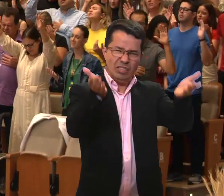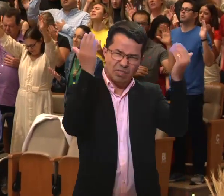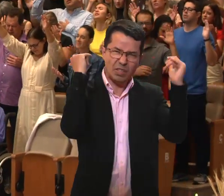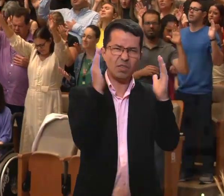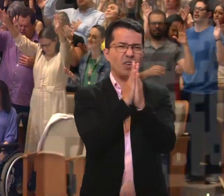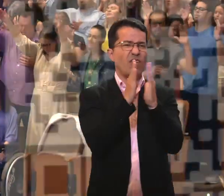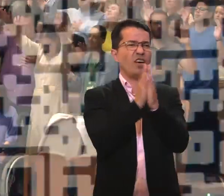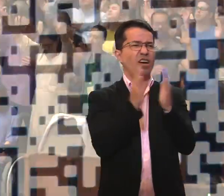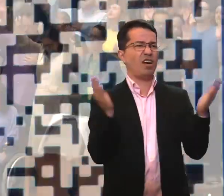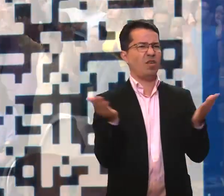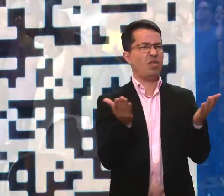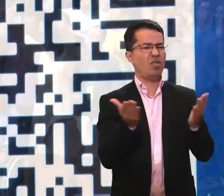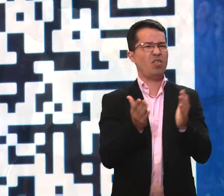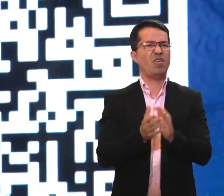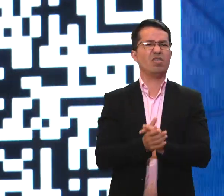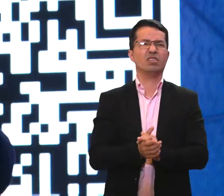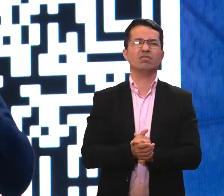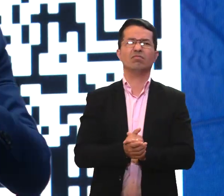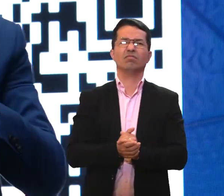Aleluia.